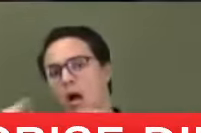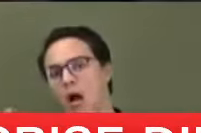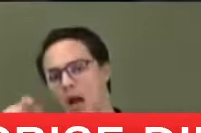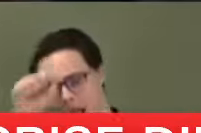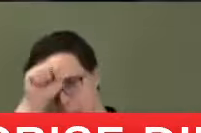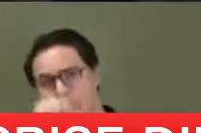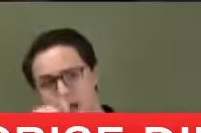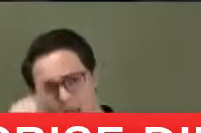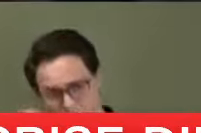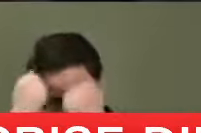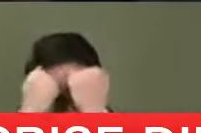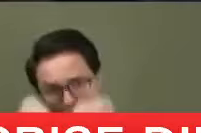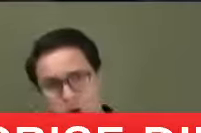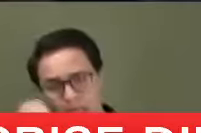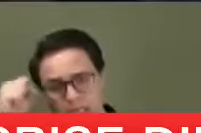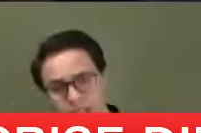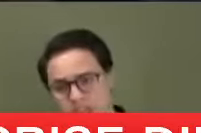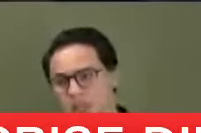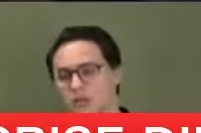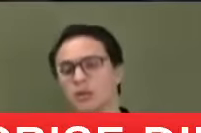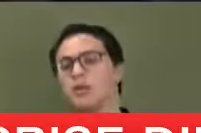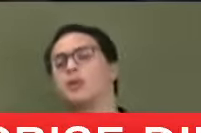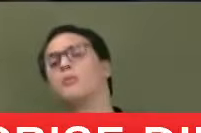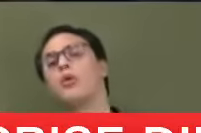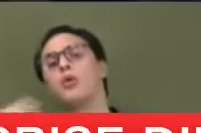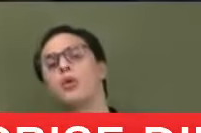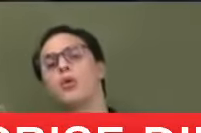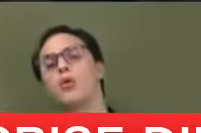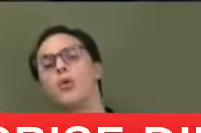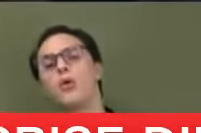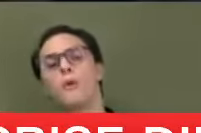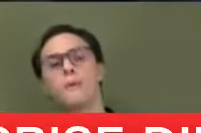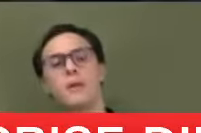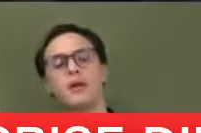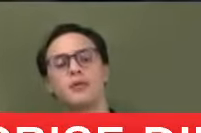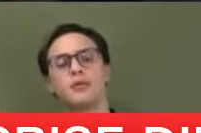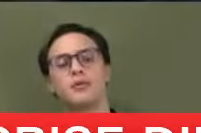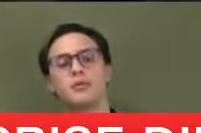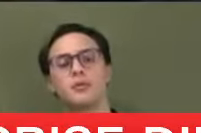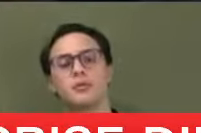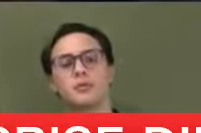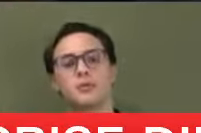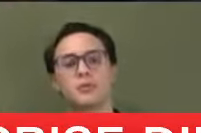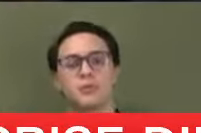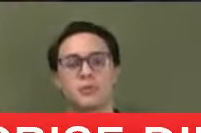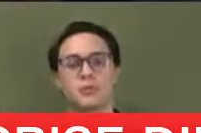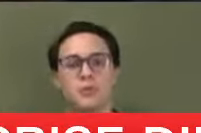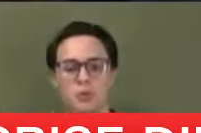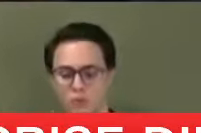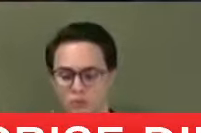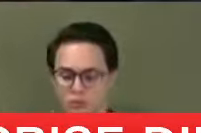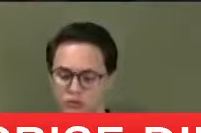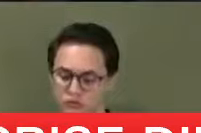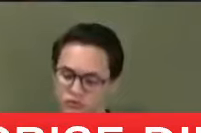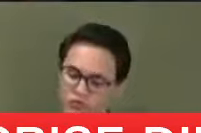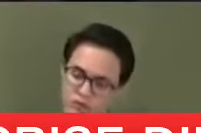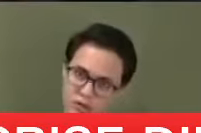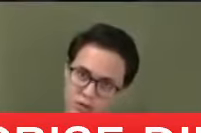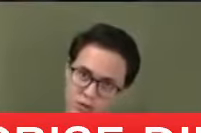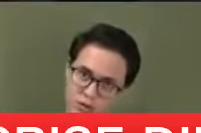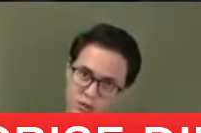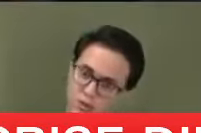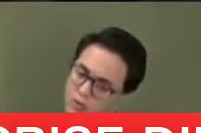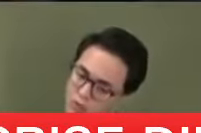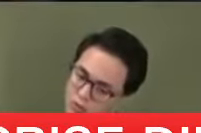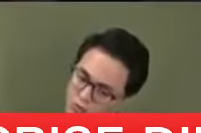Hamas, foram mortos ou presos pelo Estado de Israel, pelo governo sionista de Israel. O povo judeu é uma coisa, que todos